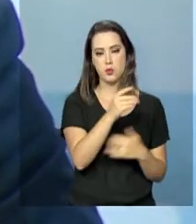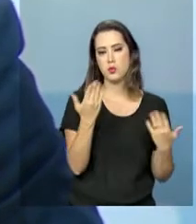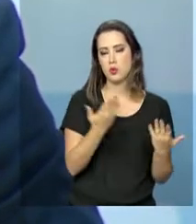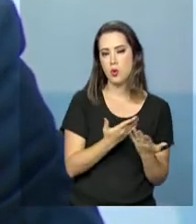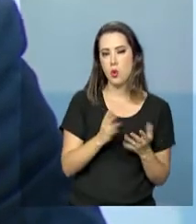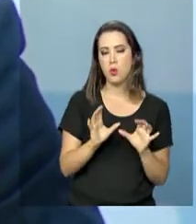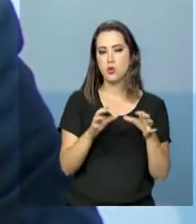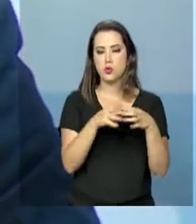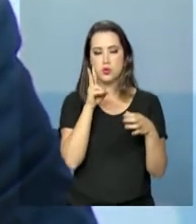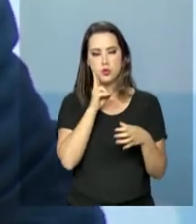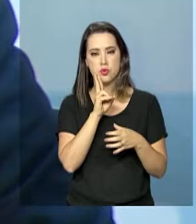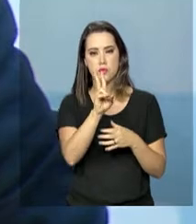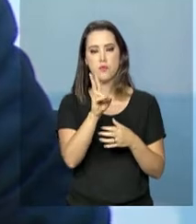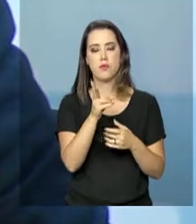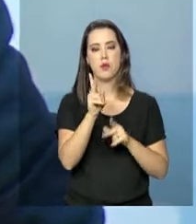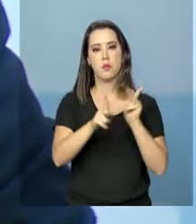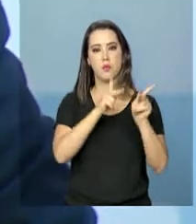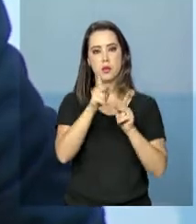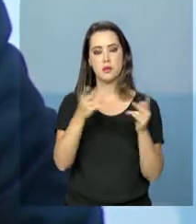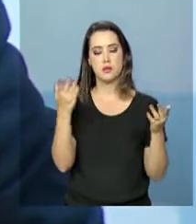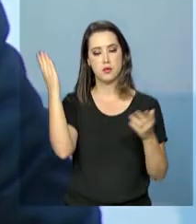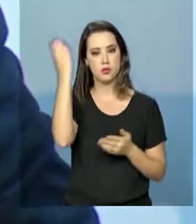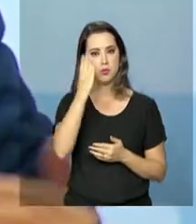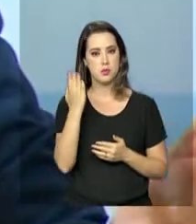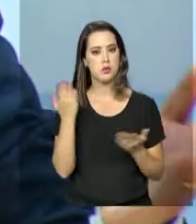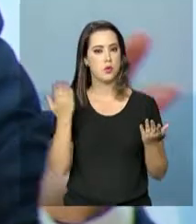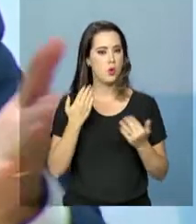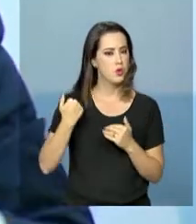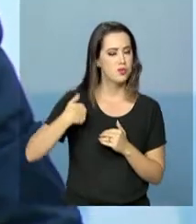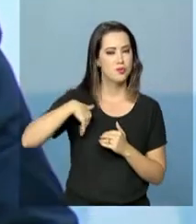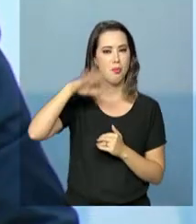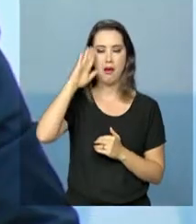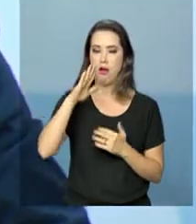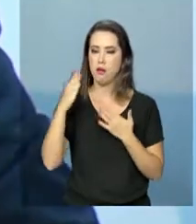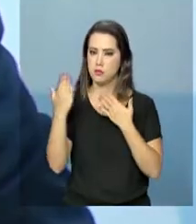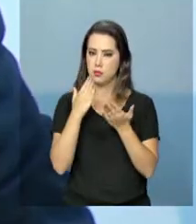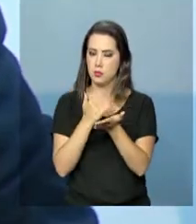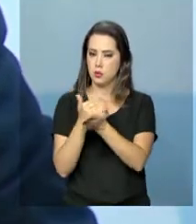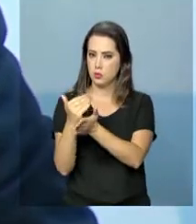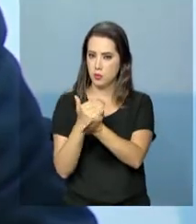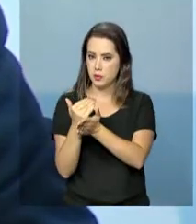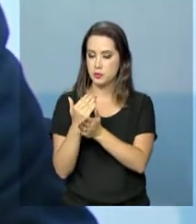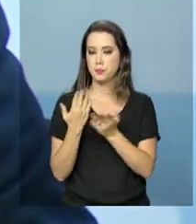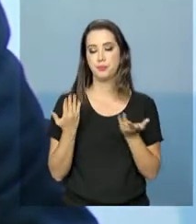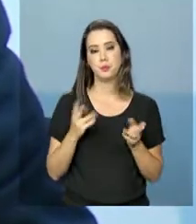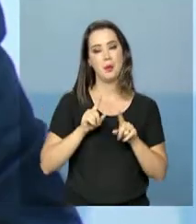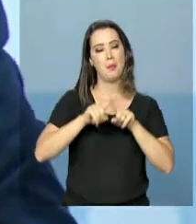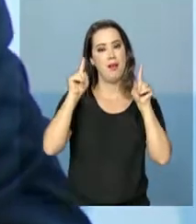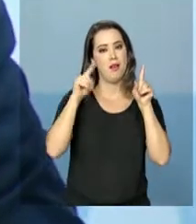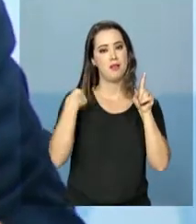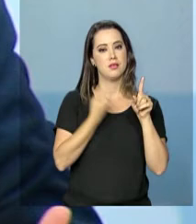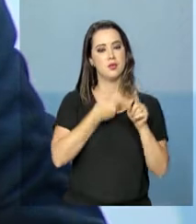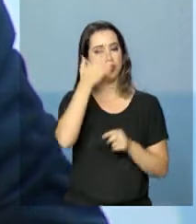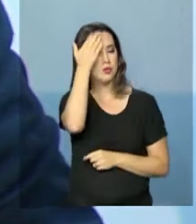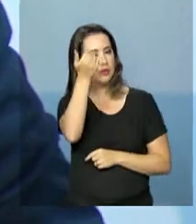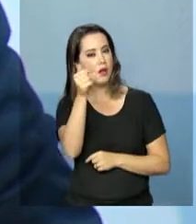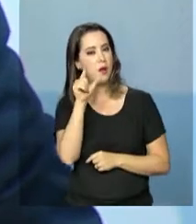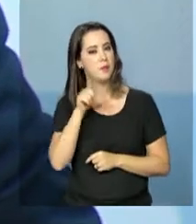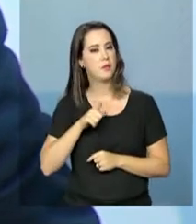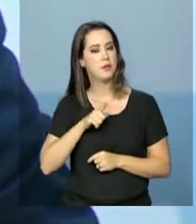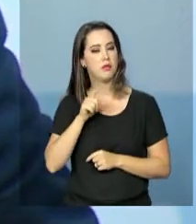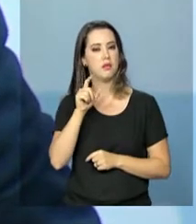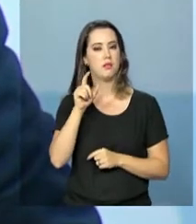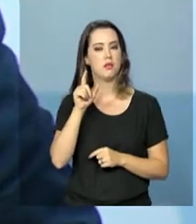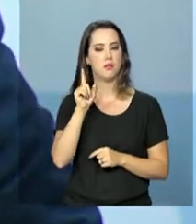eo quantitativo de capuz nós hoje já ultrapassamos essa meta inicial é entretanto nós sabemos aqui